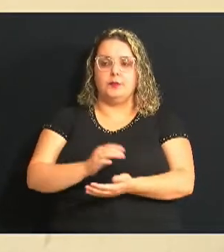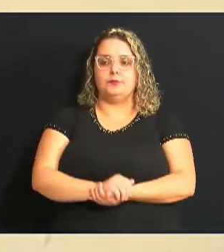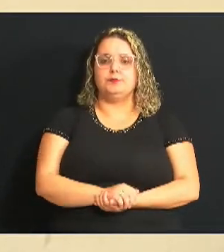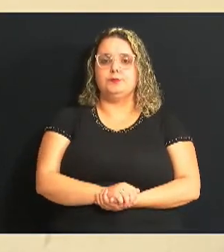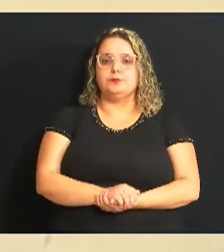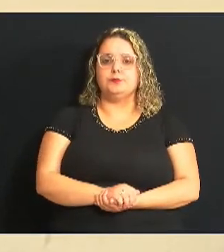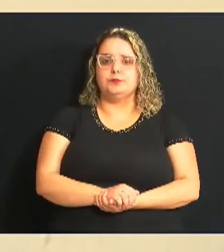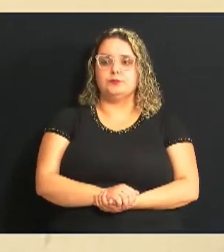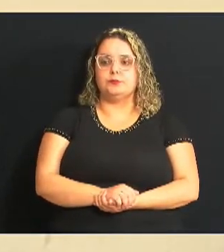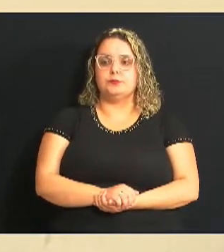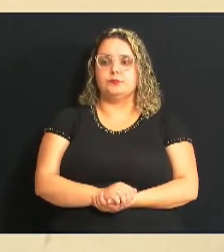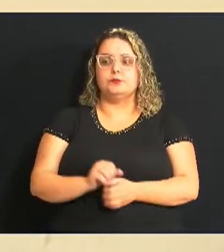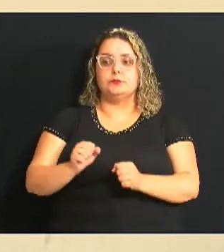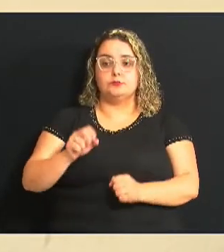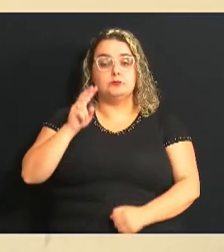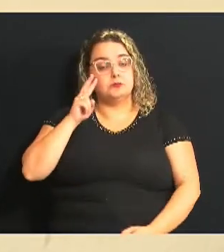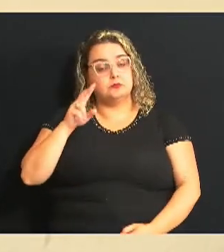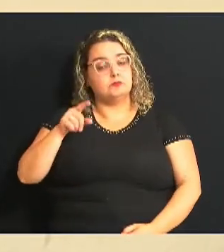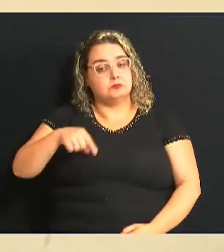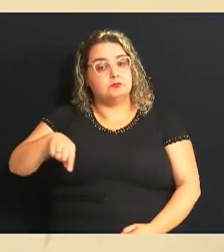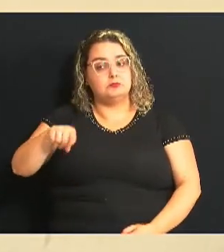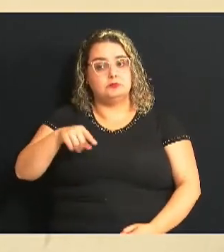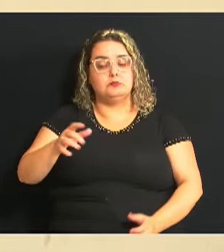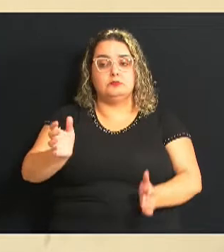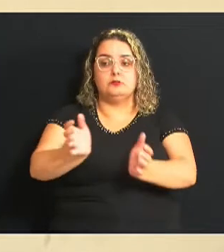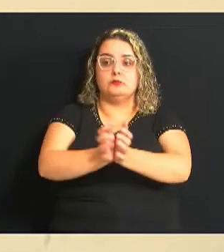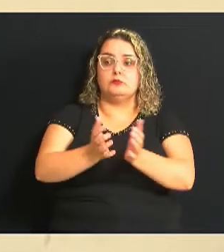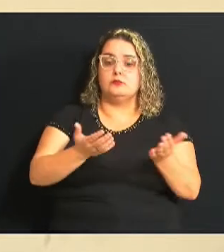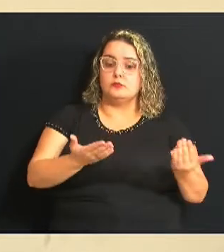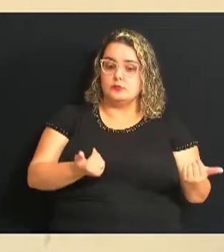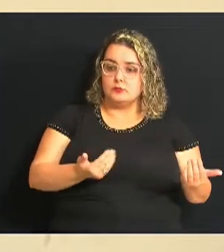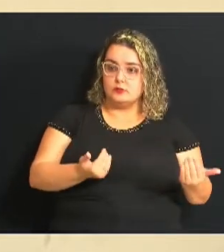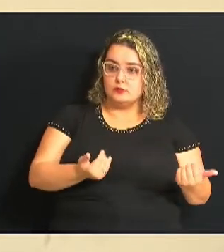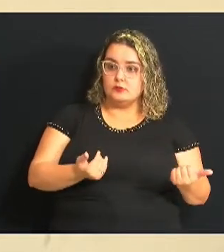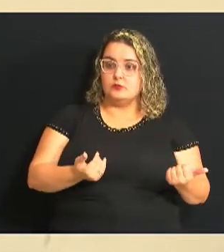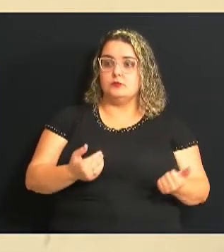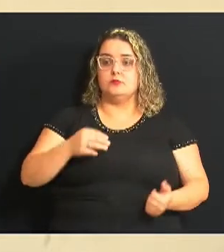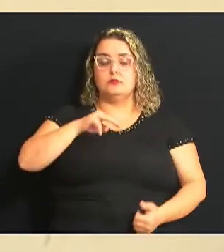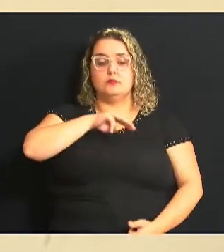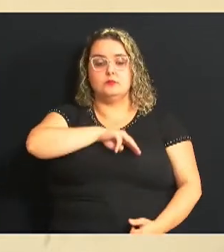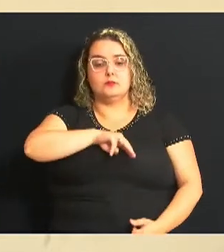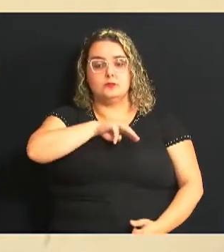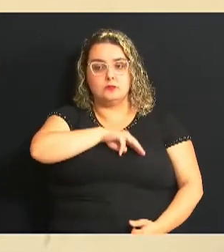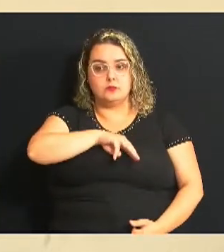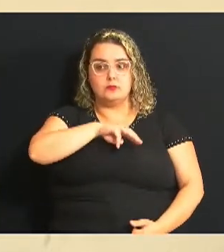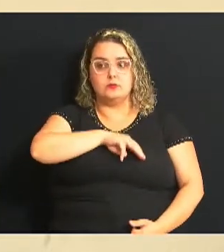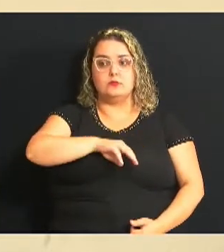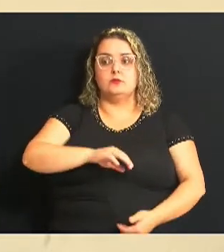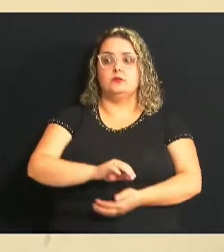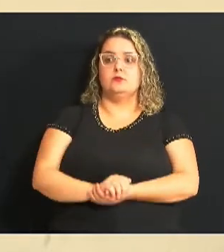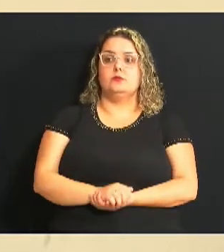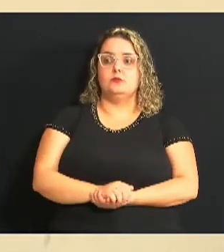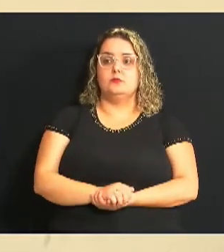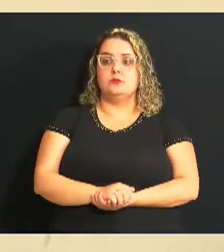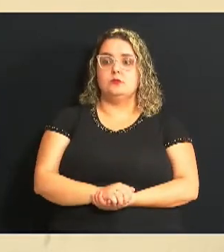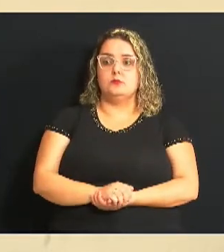ver neles grupo de jovens com uma missão de desenvolver